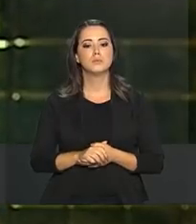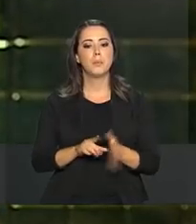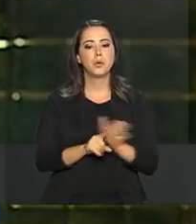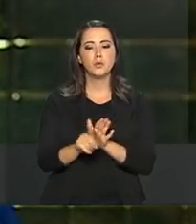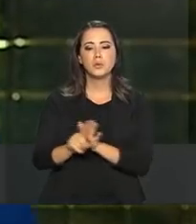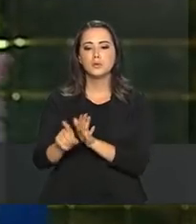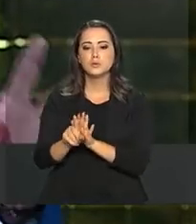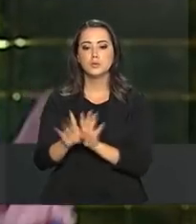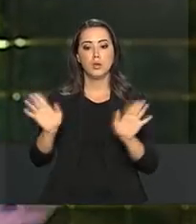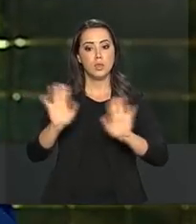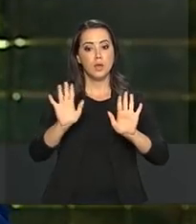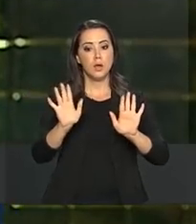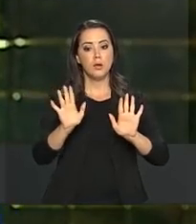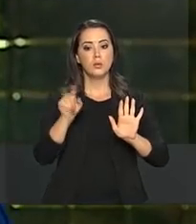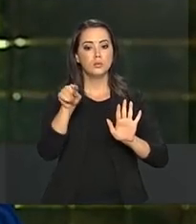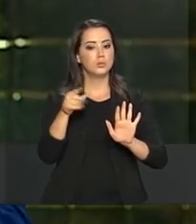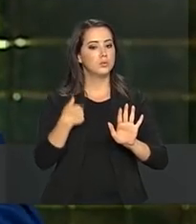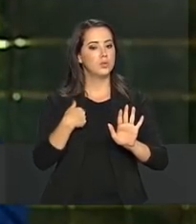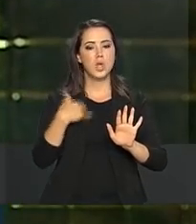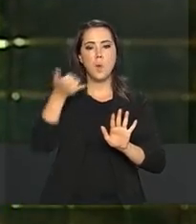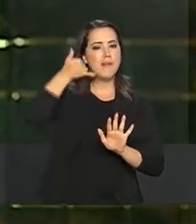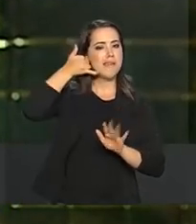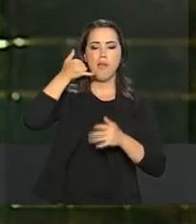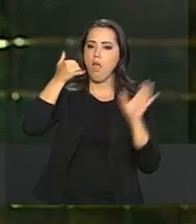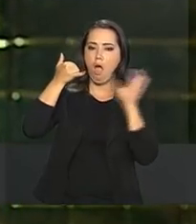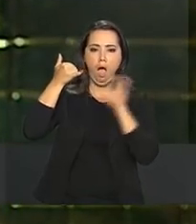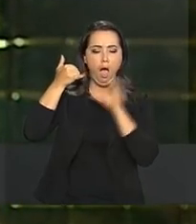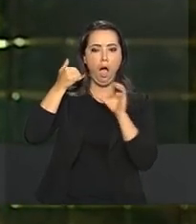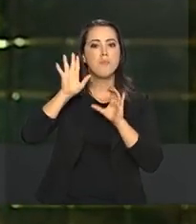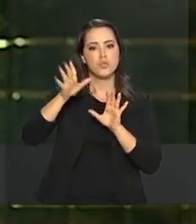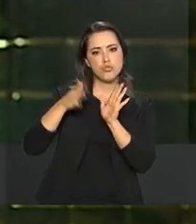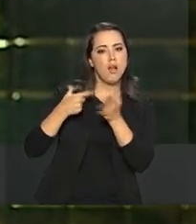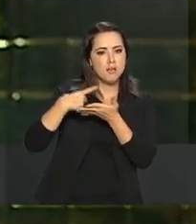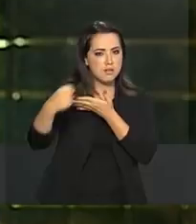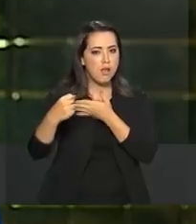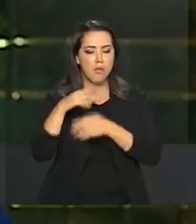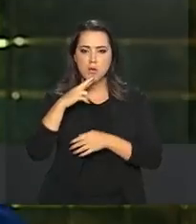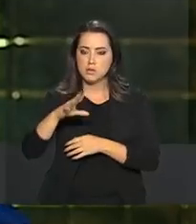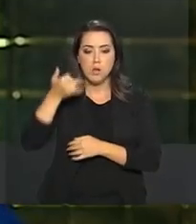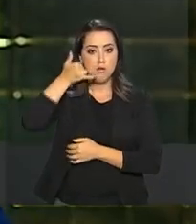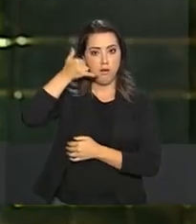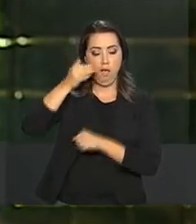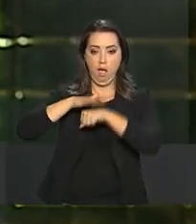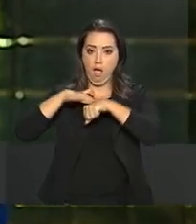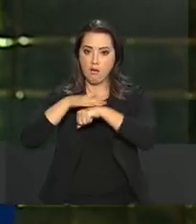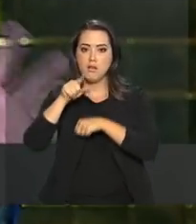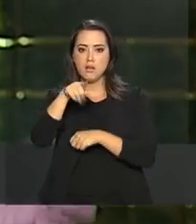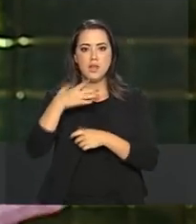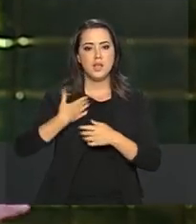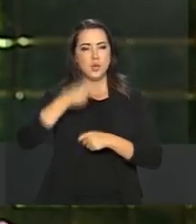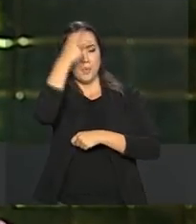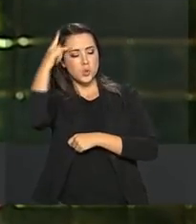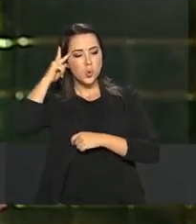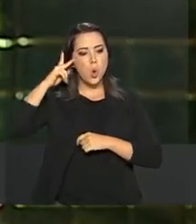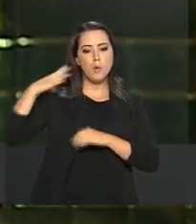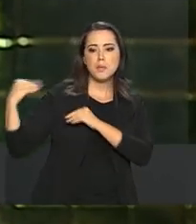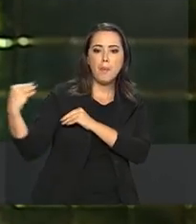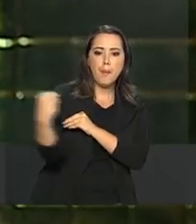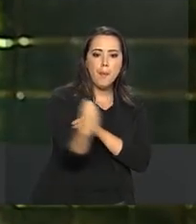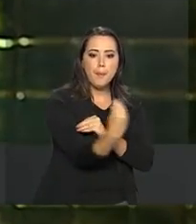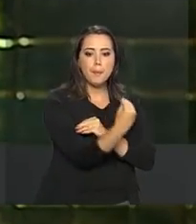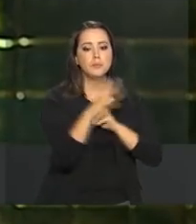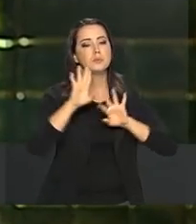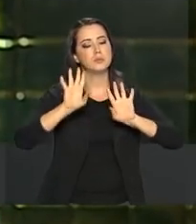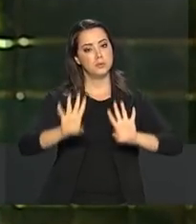não foi uma coisa eu eu liguei imediatamente tão logo saiu o resultado evidentemente que ele estava com muita gente ao lado na verdade